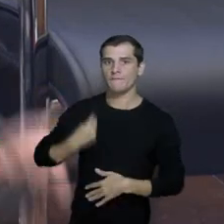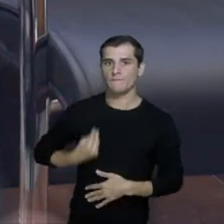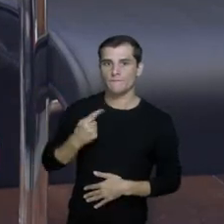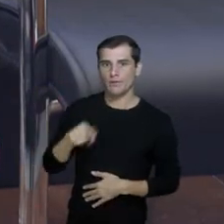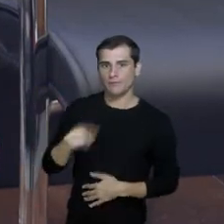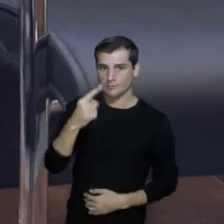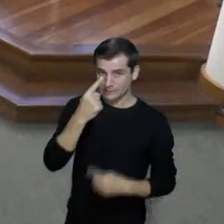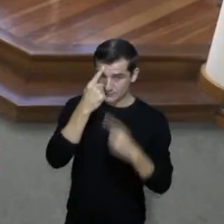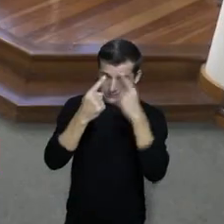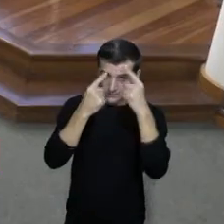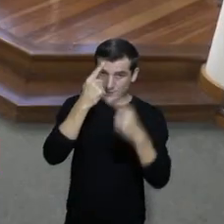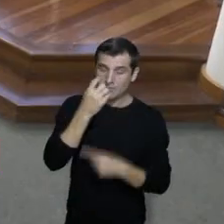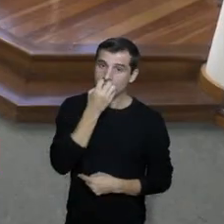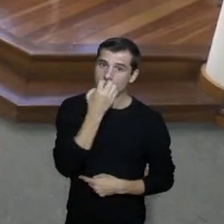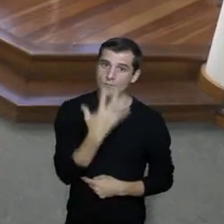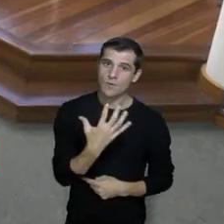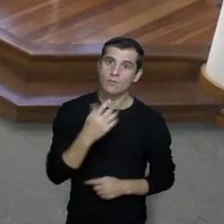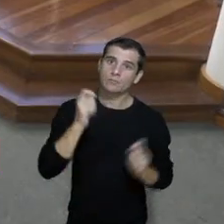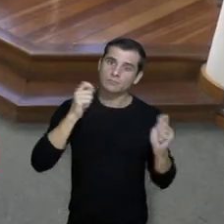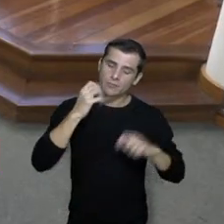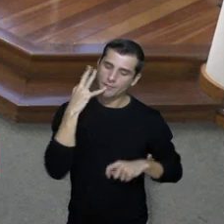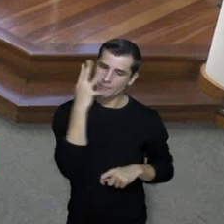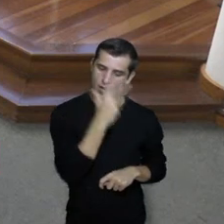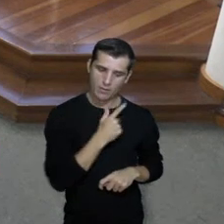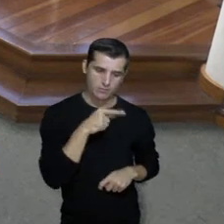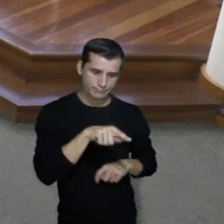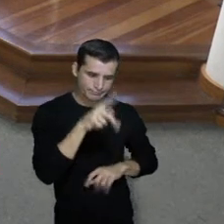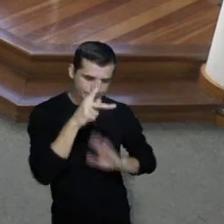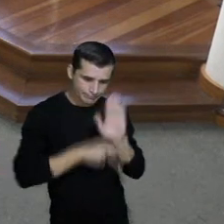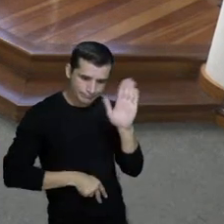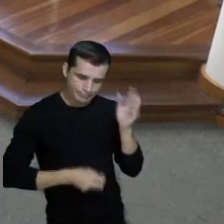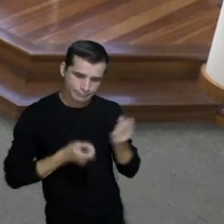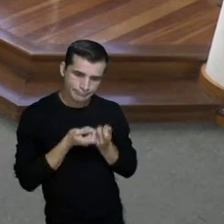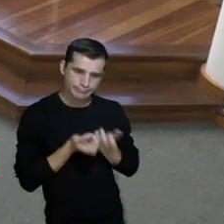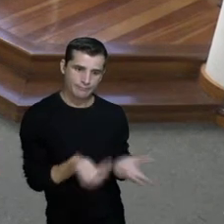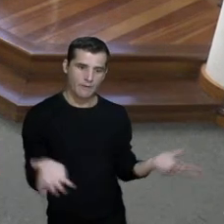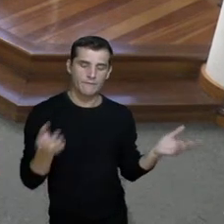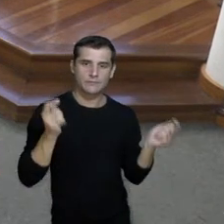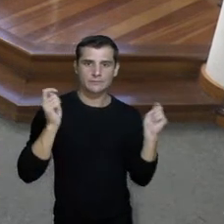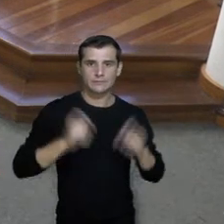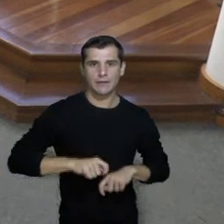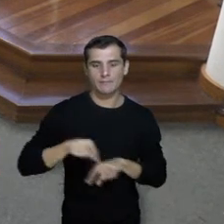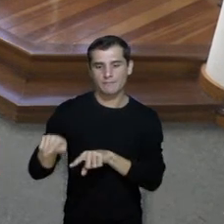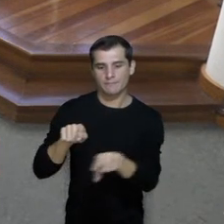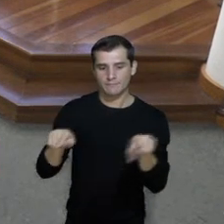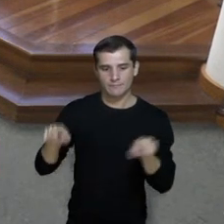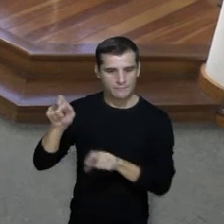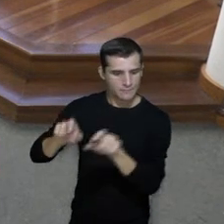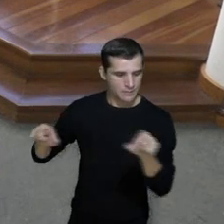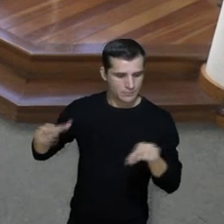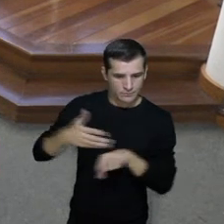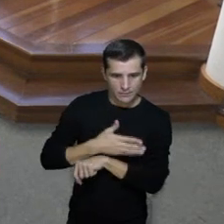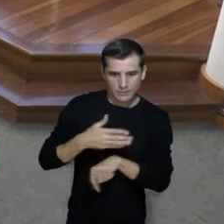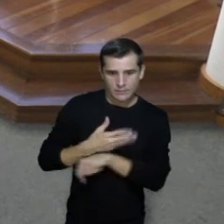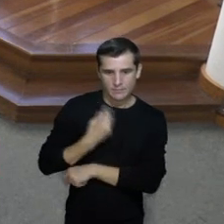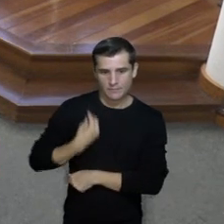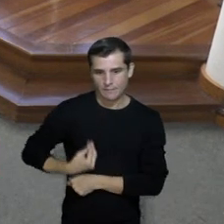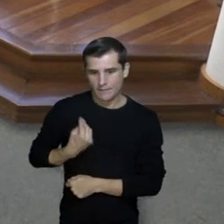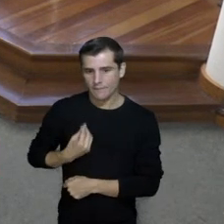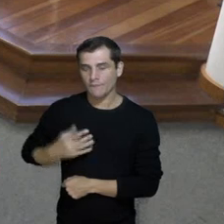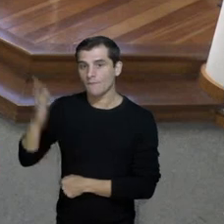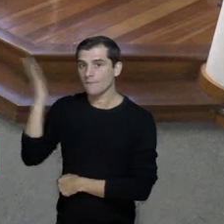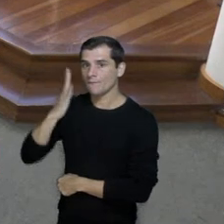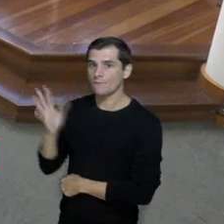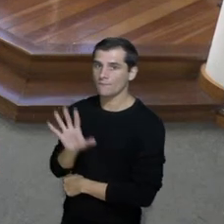bacana tão bonita né que tem produzido grandes frutos pelo Brasil todo né a gente tem visto o alcance dessa campanha